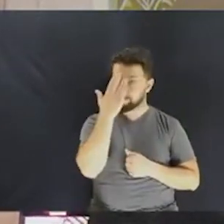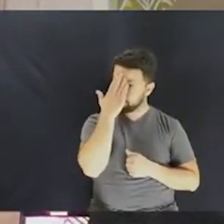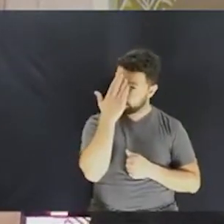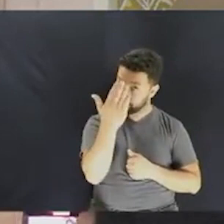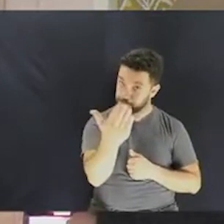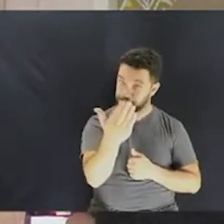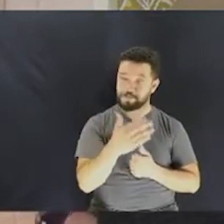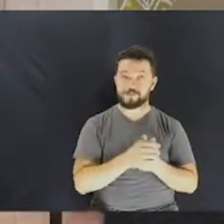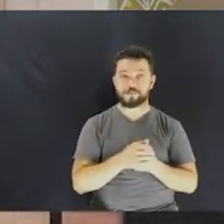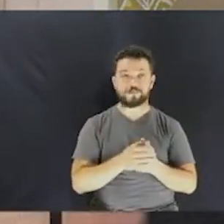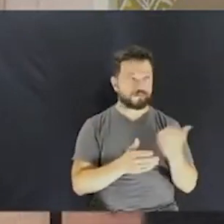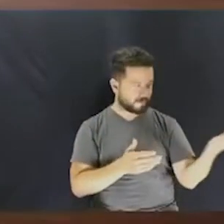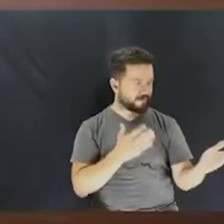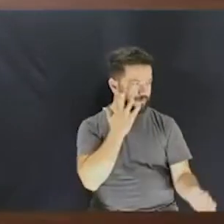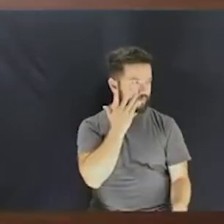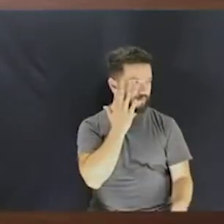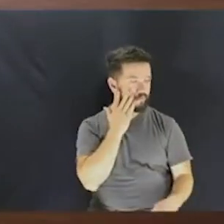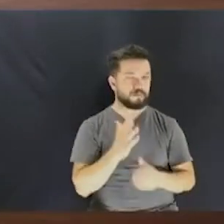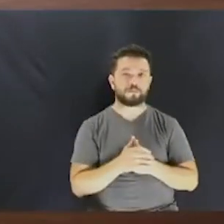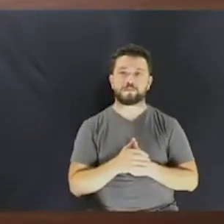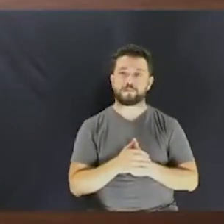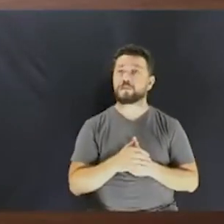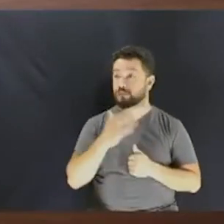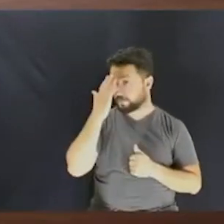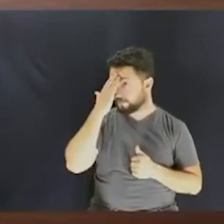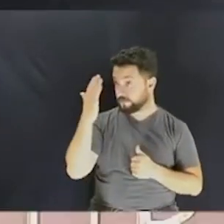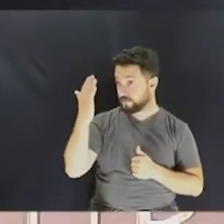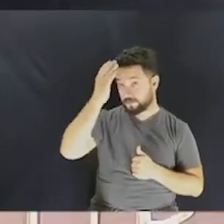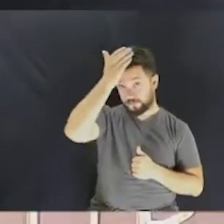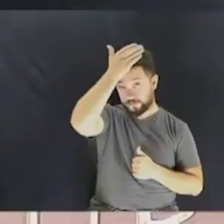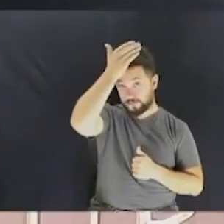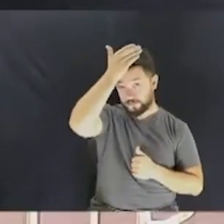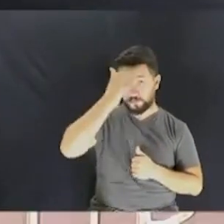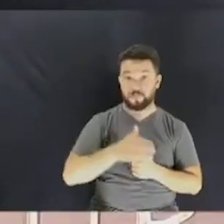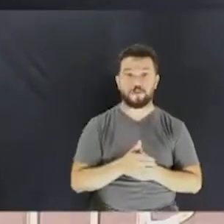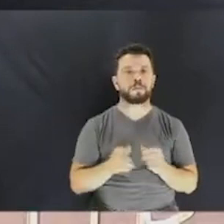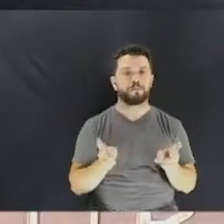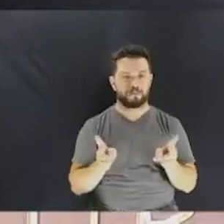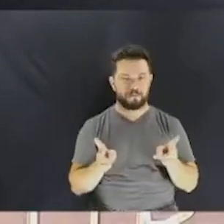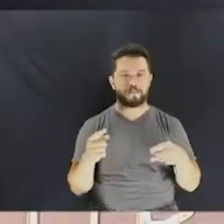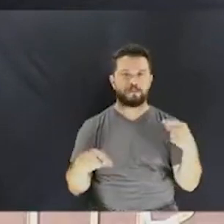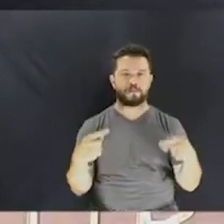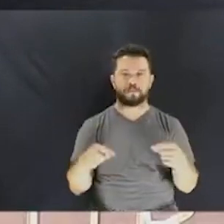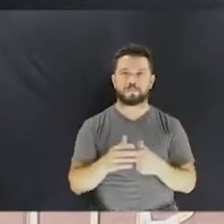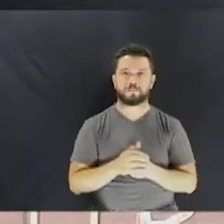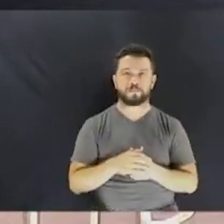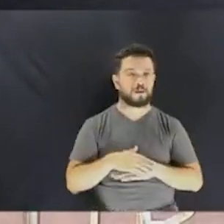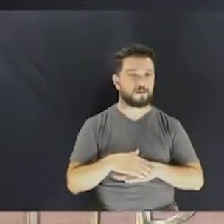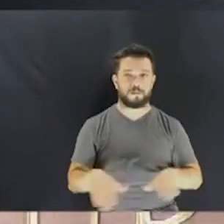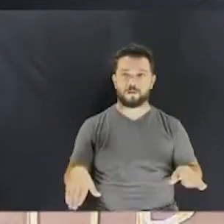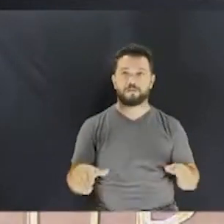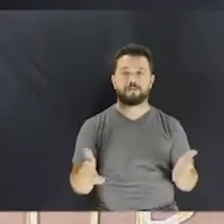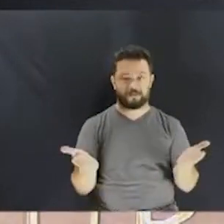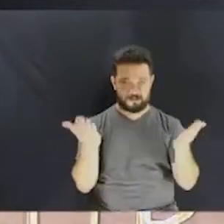ao vereador Mauro Inácio. Obrigado, vereador Marcelo Facnello. Ainda em discussão, encerrada a discussão, vamos à votação. Pergunto se